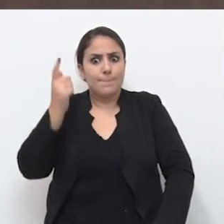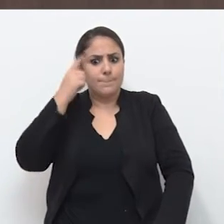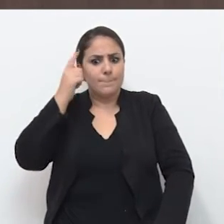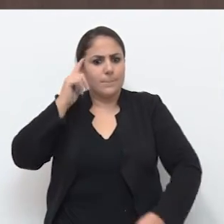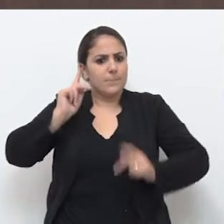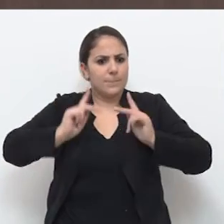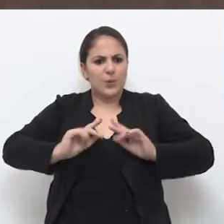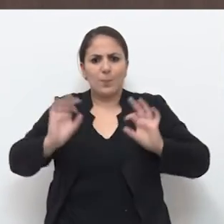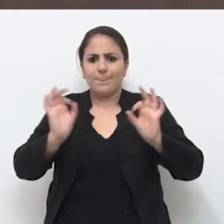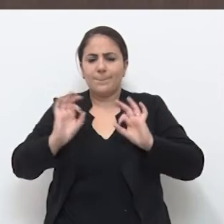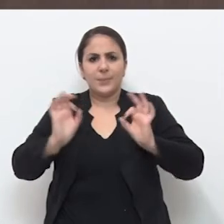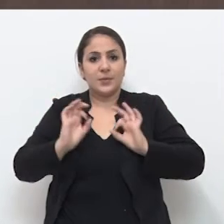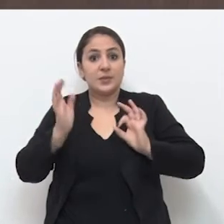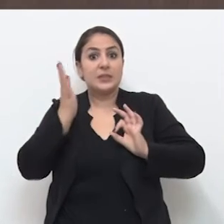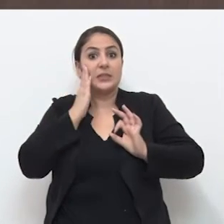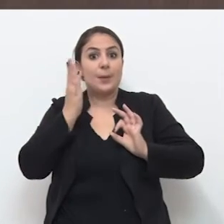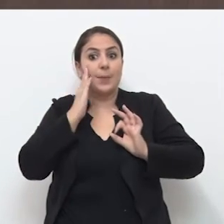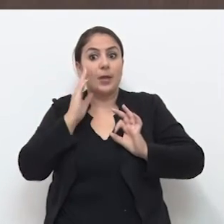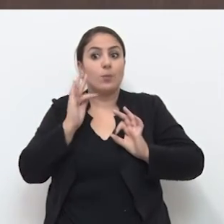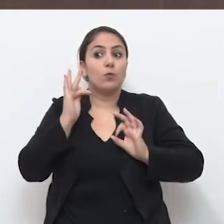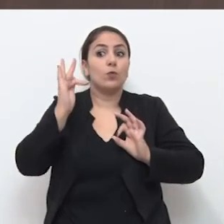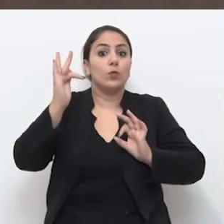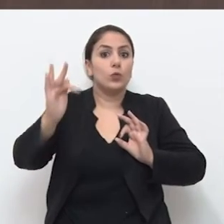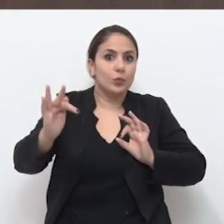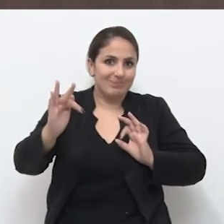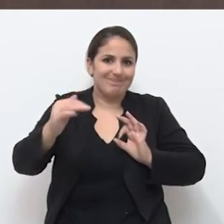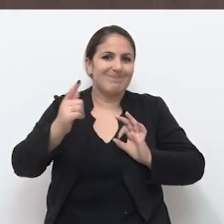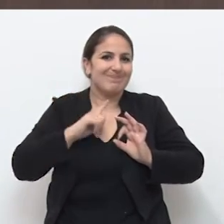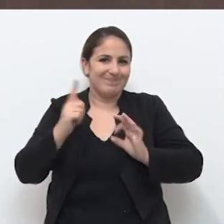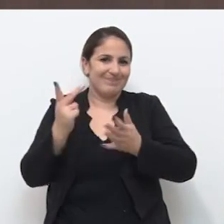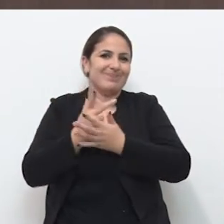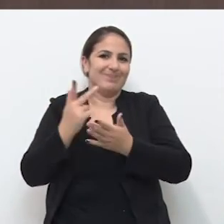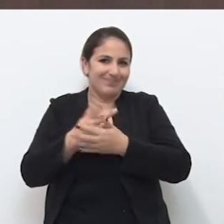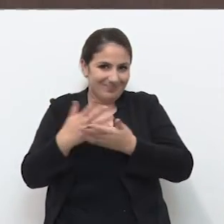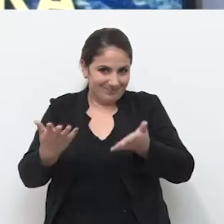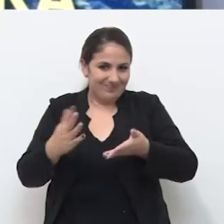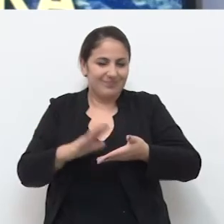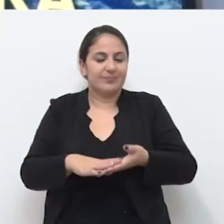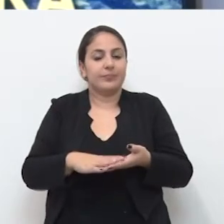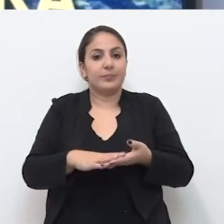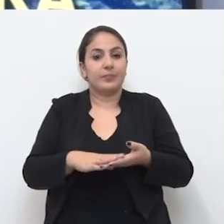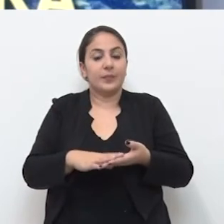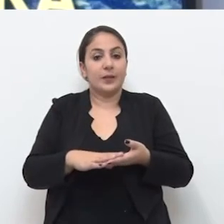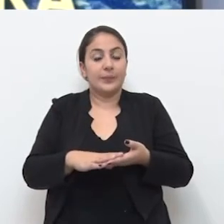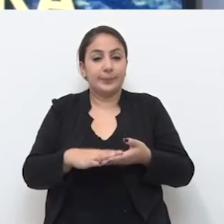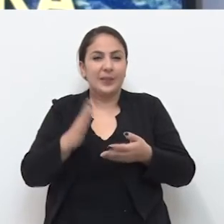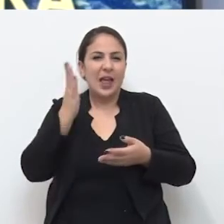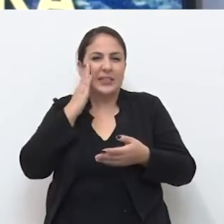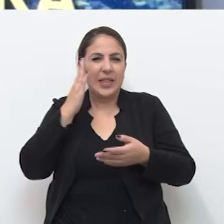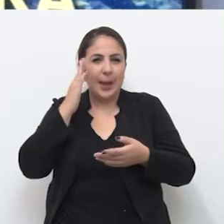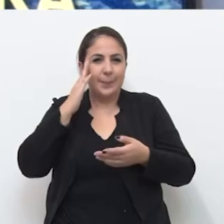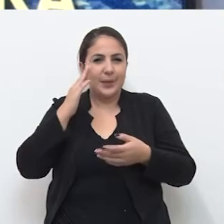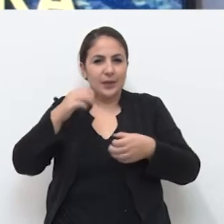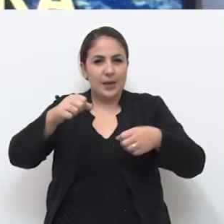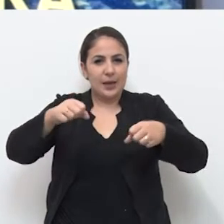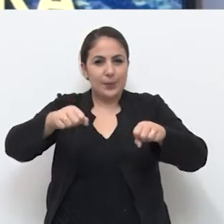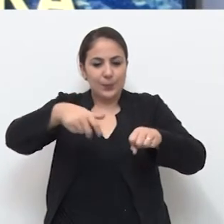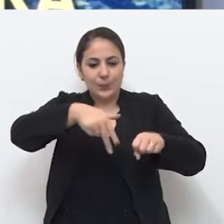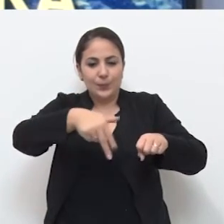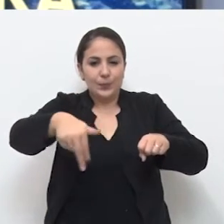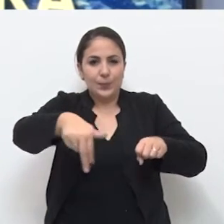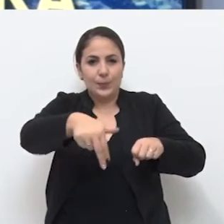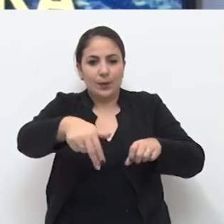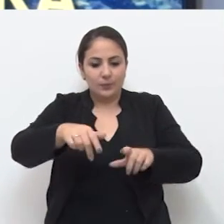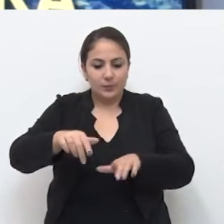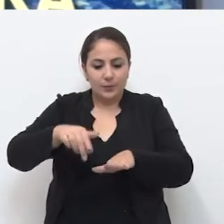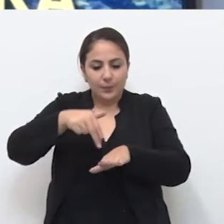Ninguém, em momento algum, saberia ou poderia dizer que daria no que deu. Os patinetes elétricos são vistos como uma